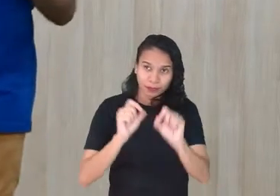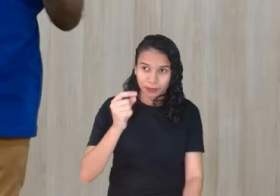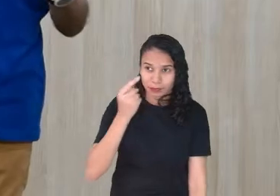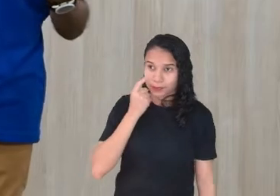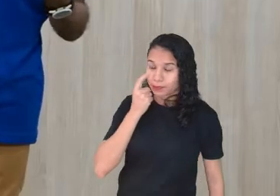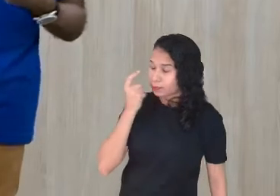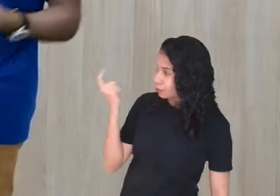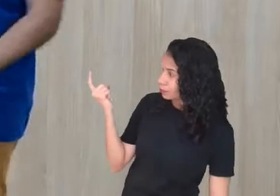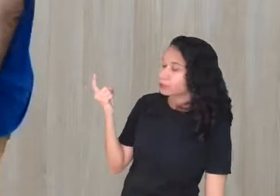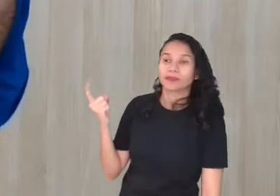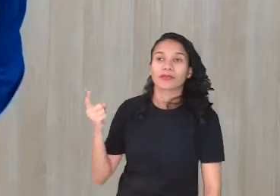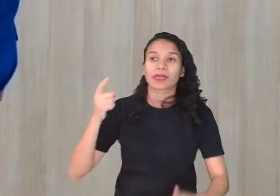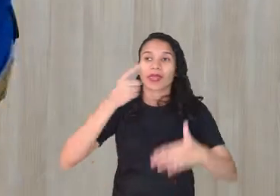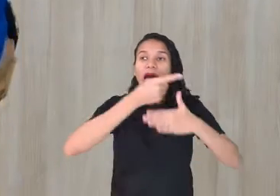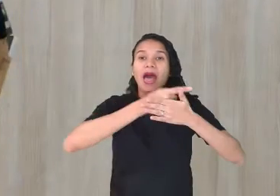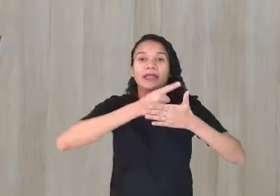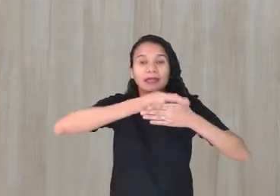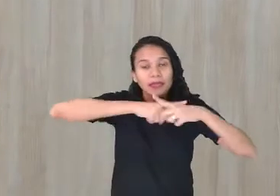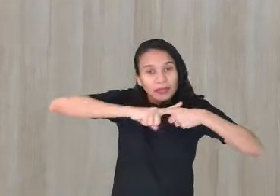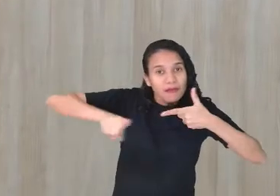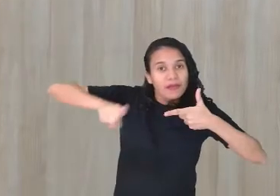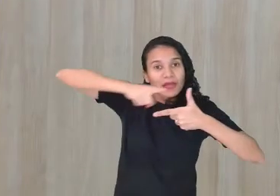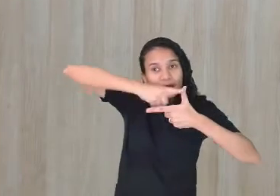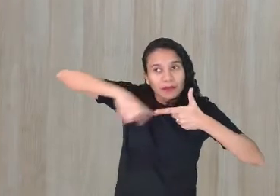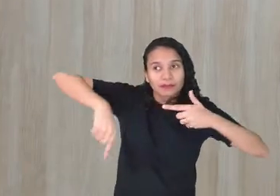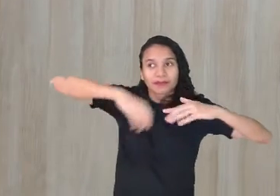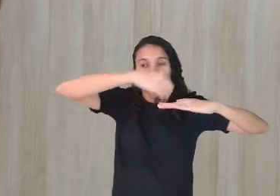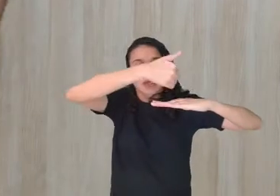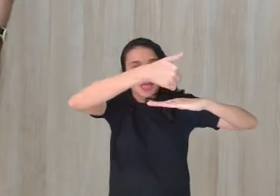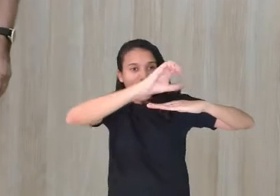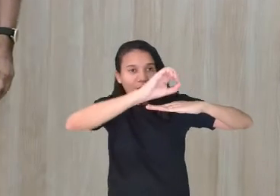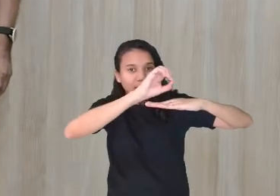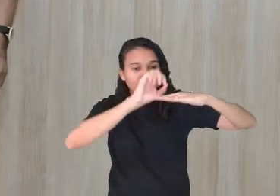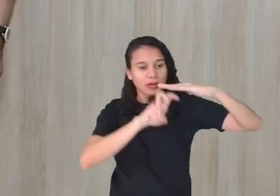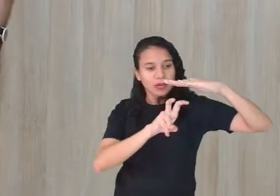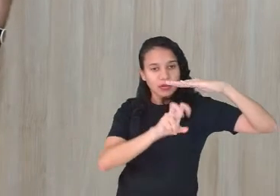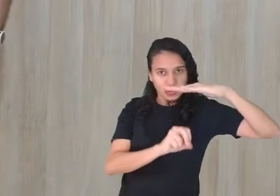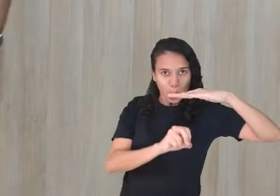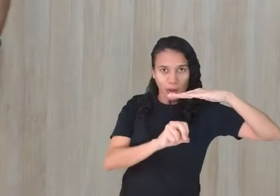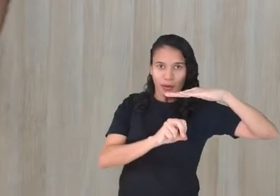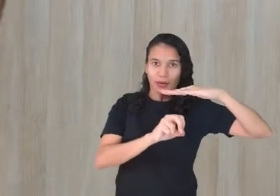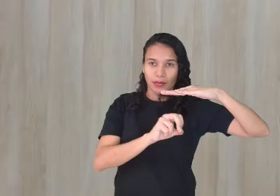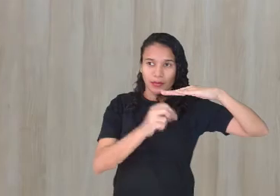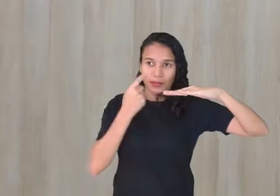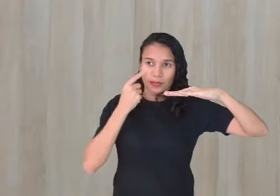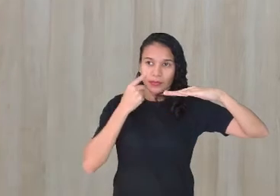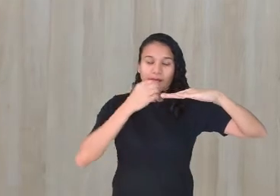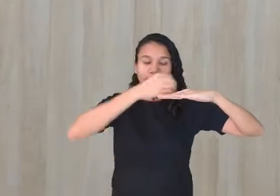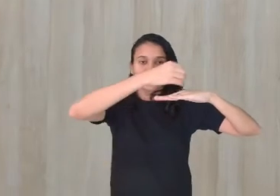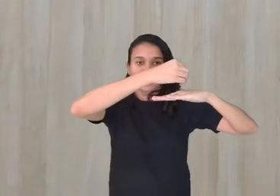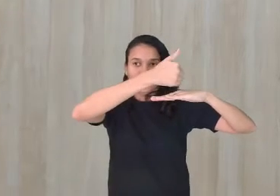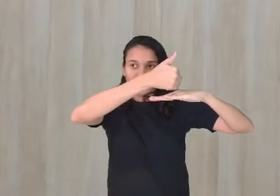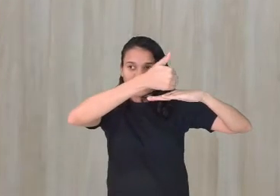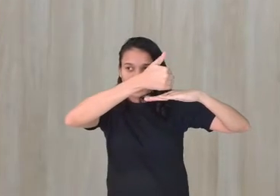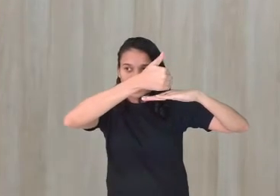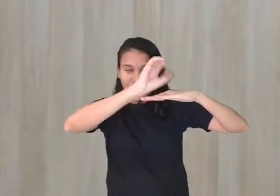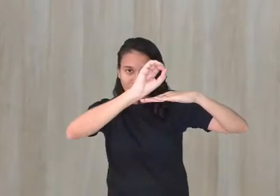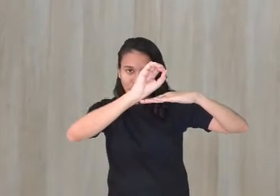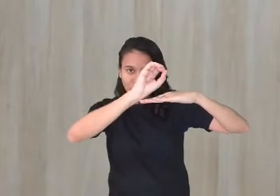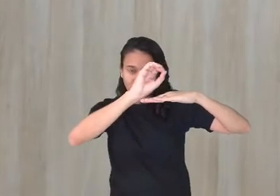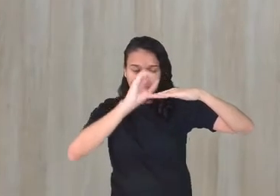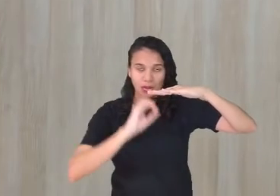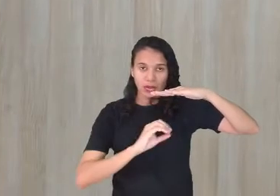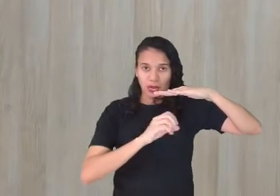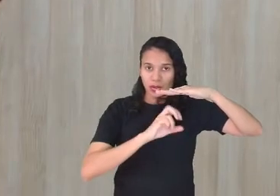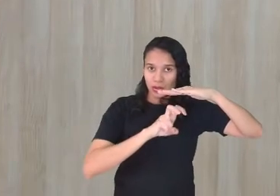fazer a divisão de 10 por 50. Tá vendo? Ó, 10 dividido pelo